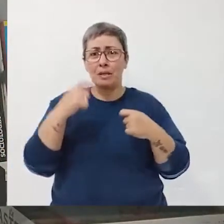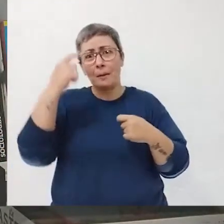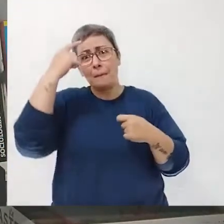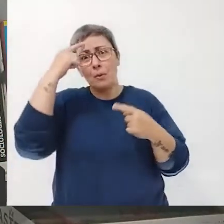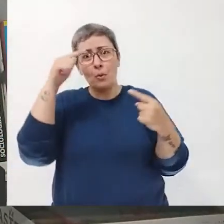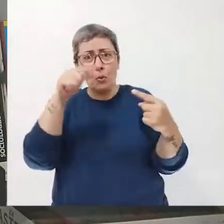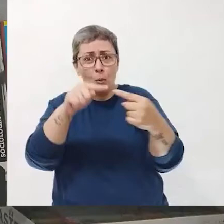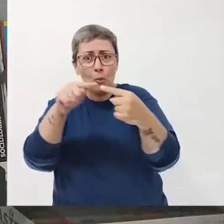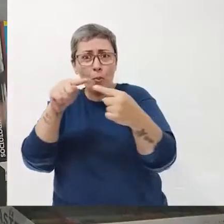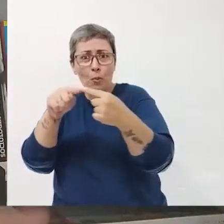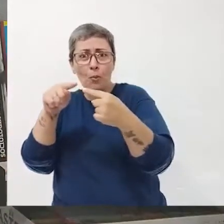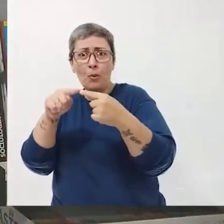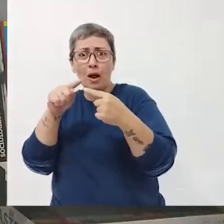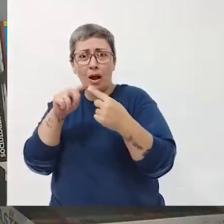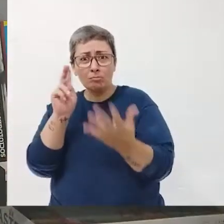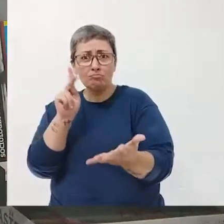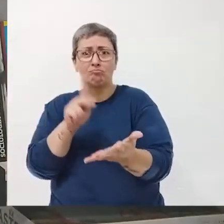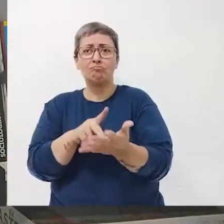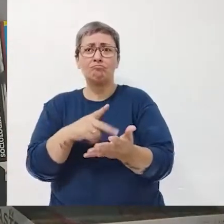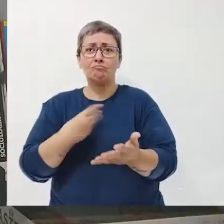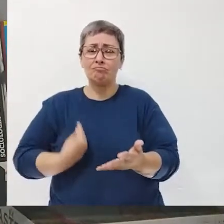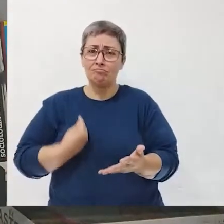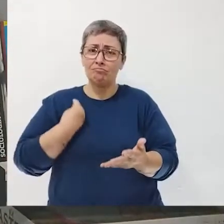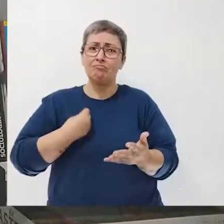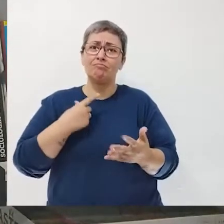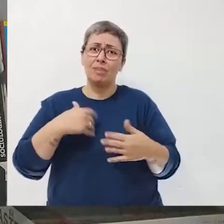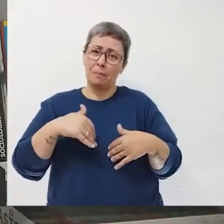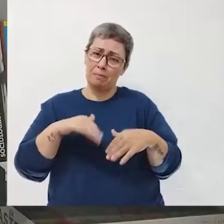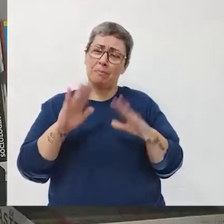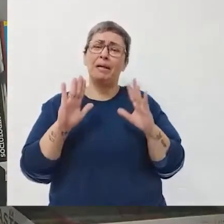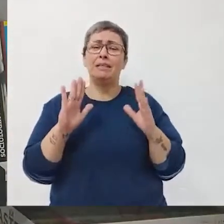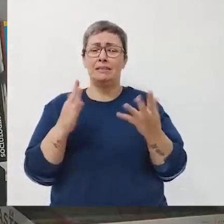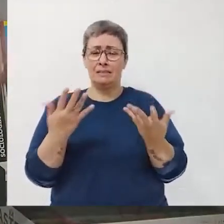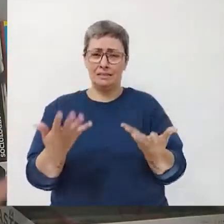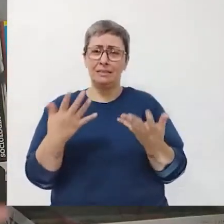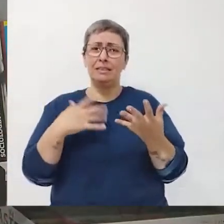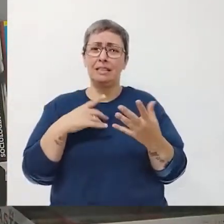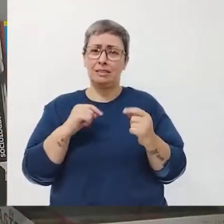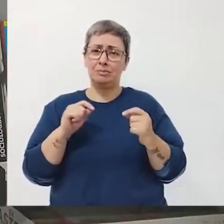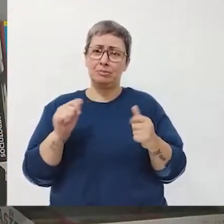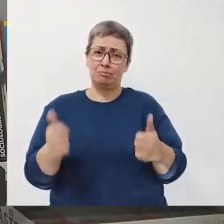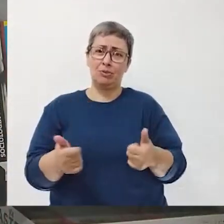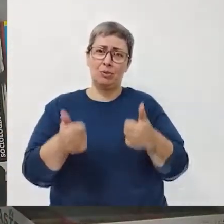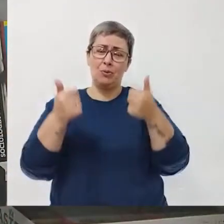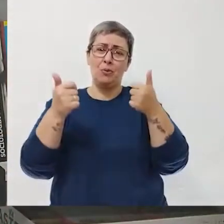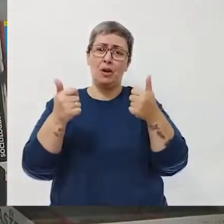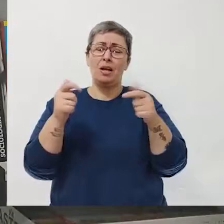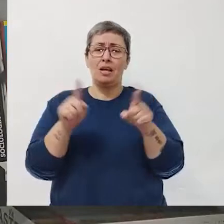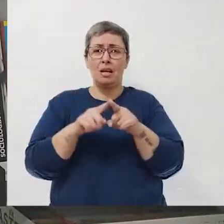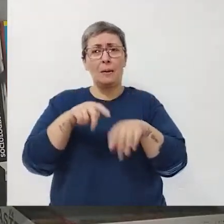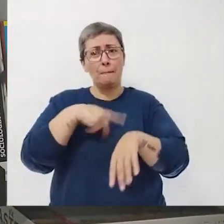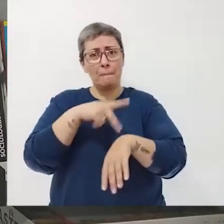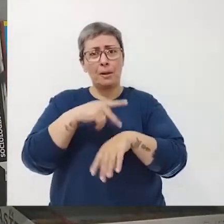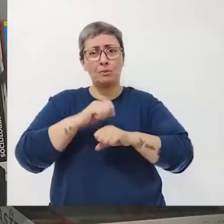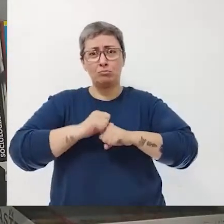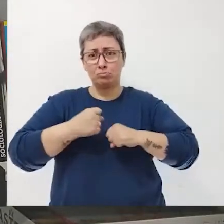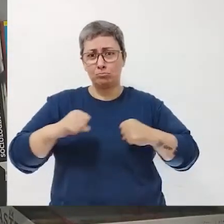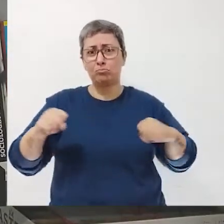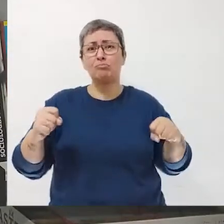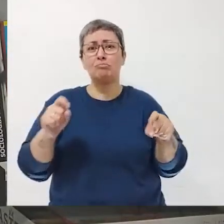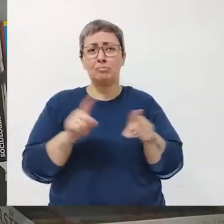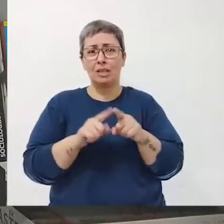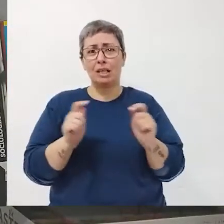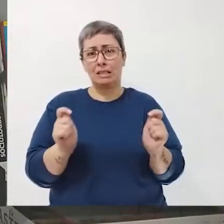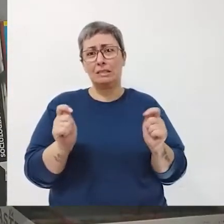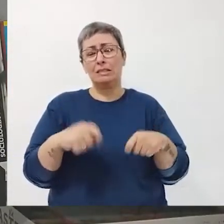pensadas de acordo com as suas realidades. Seria muito mais exitoso. Afinal, o nosso país é muito grande e